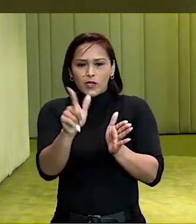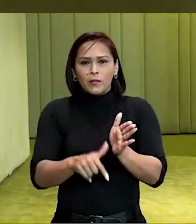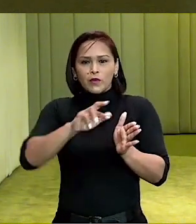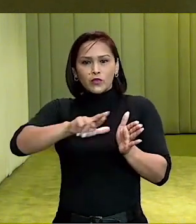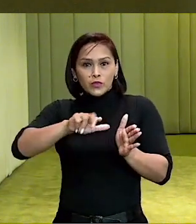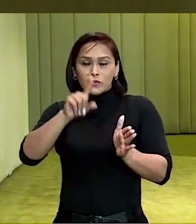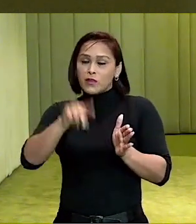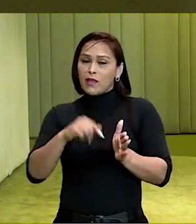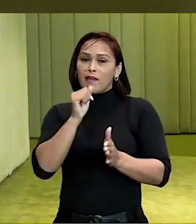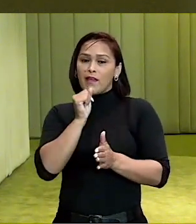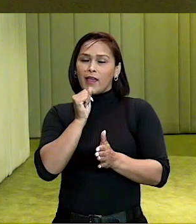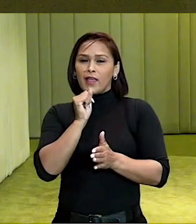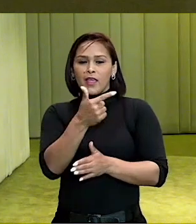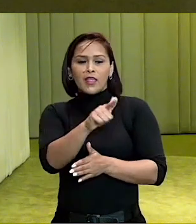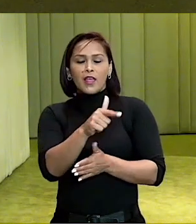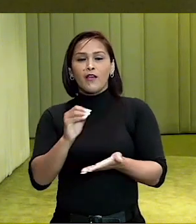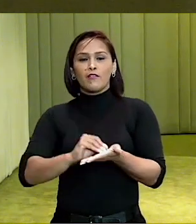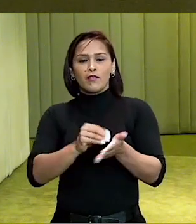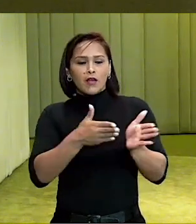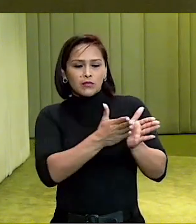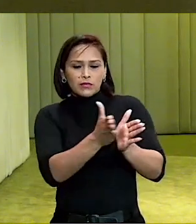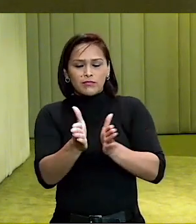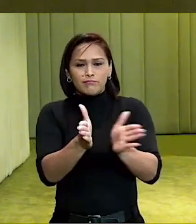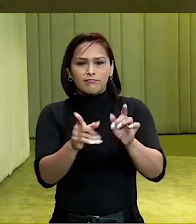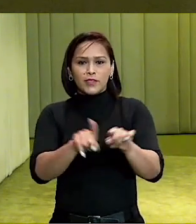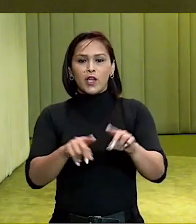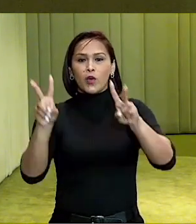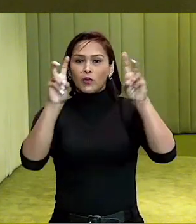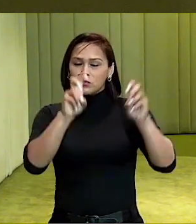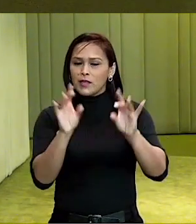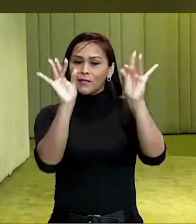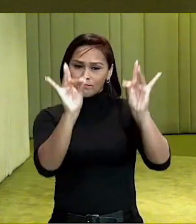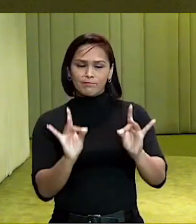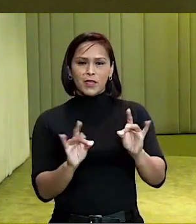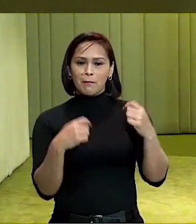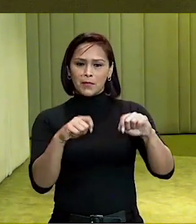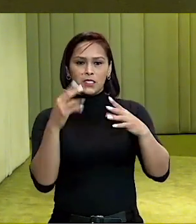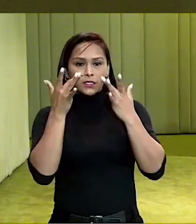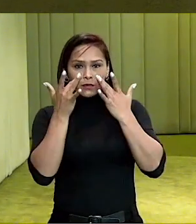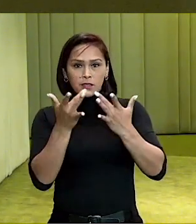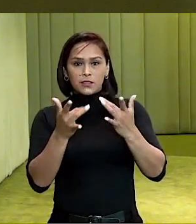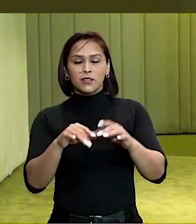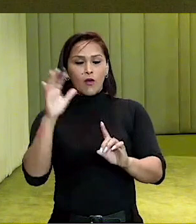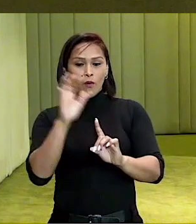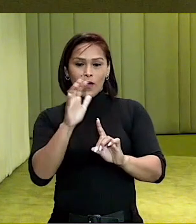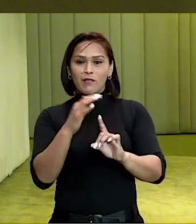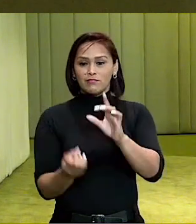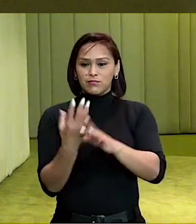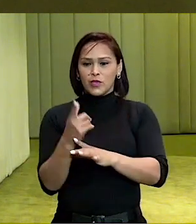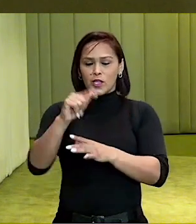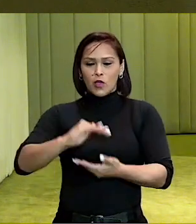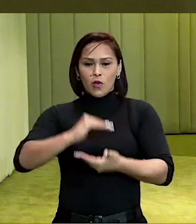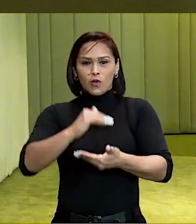ainda não percorridos. O tema é sensível. Afeta a natureza mesma do